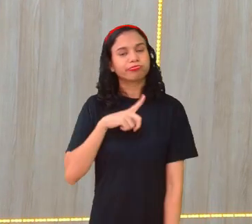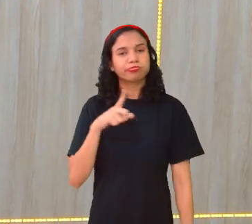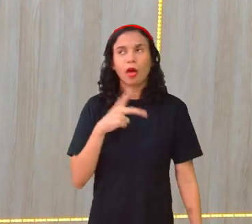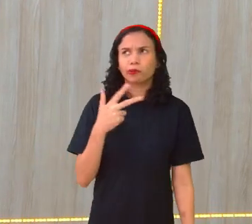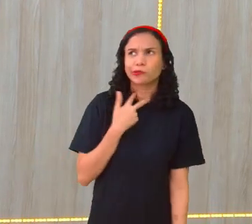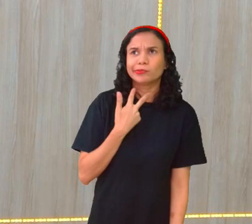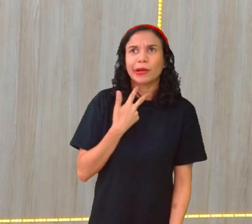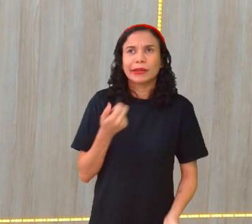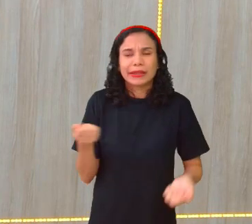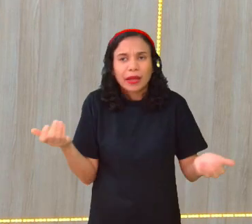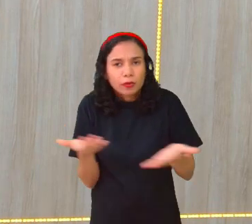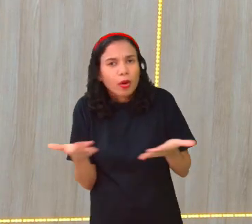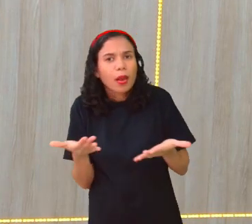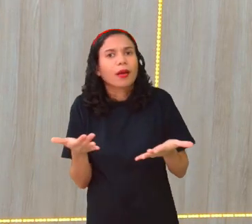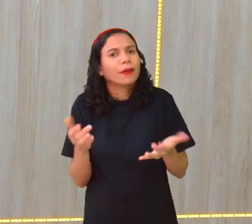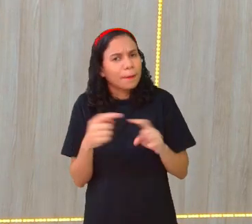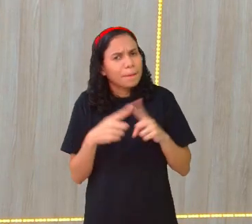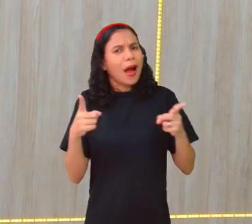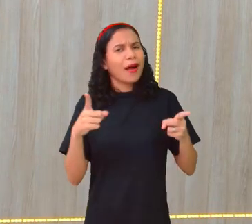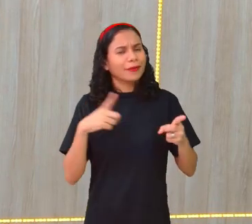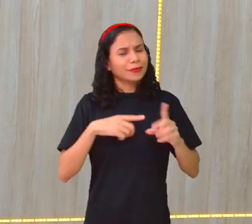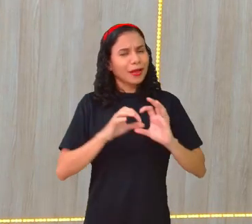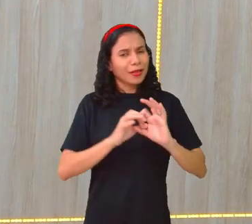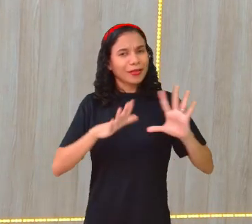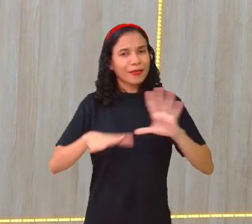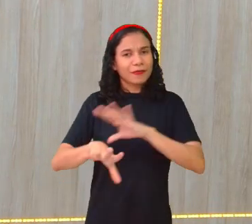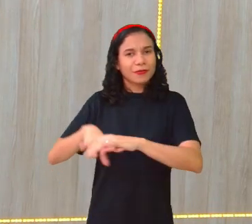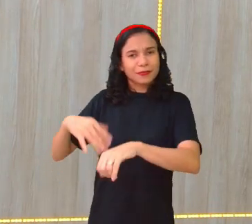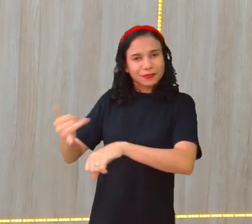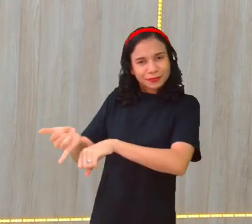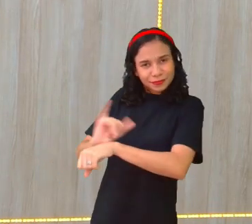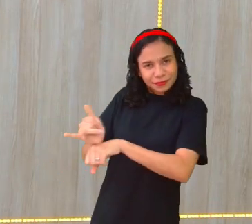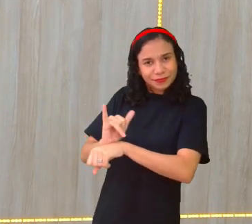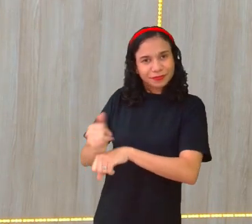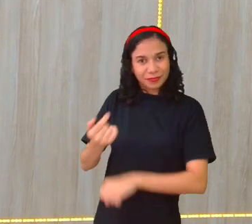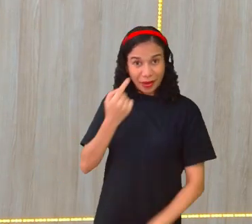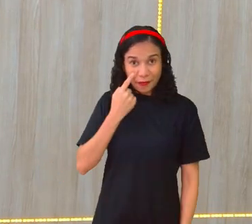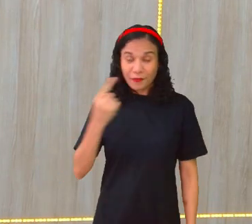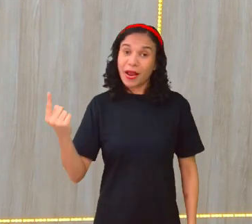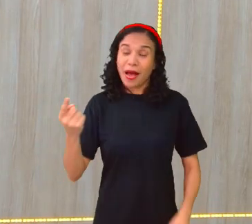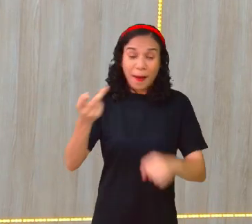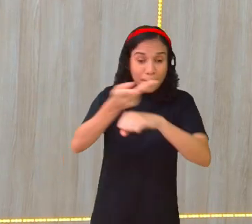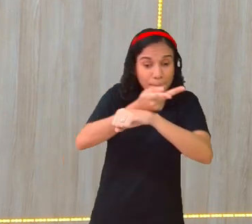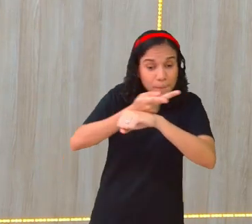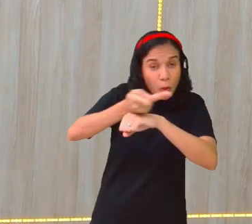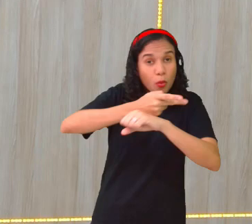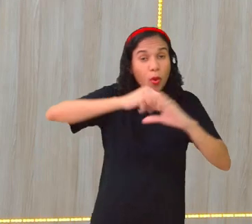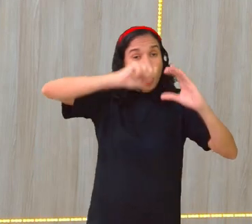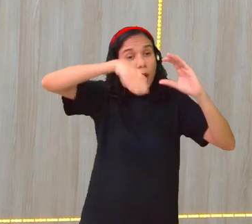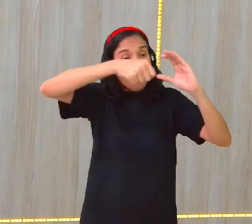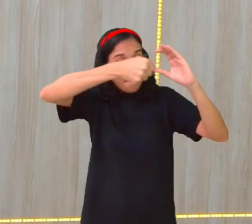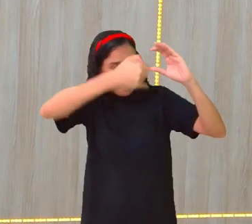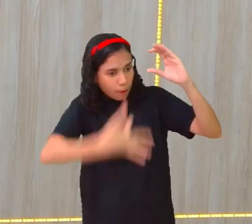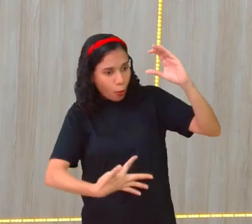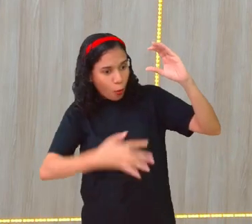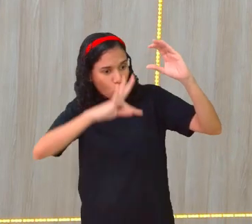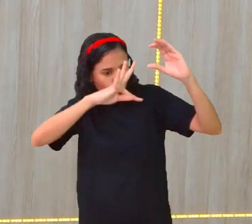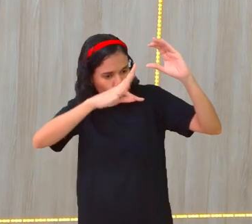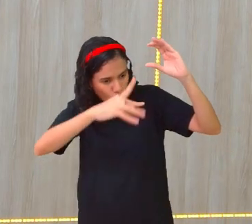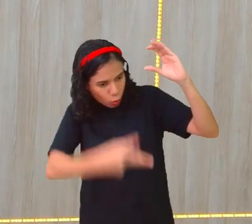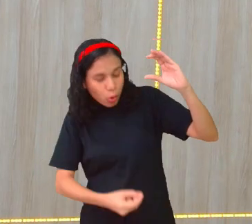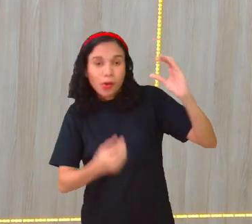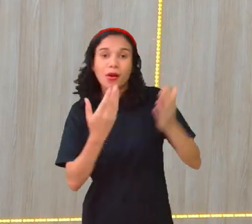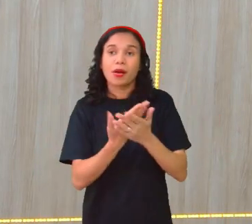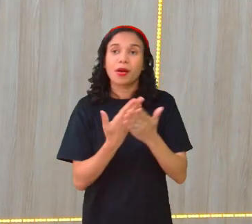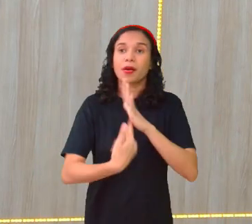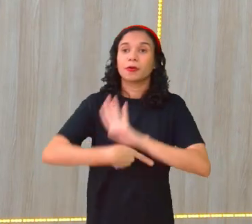assistir nossas aulas, elas estão disponíveis também no YouTube. Vai lá, procura a playlist, estão todas as aulas